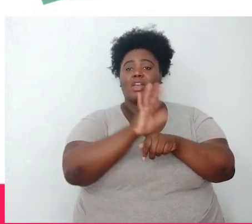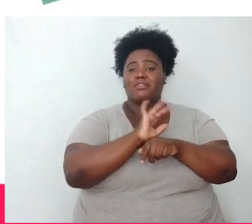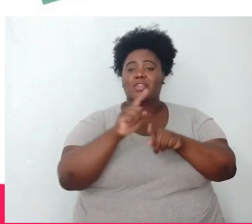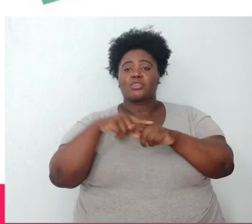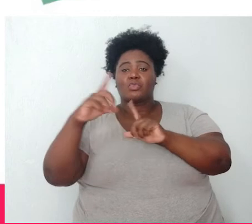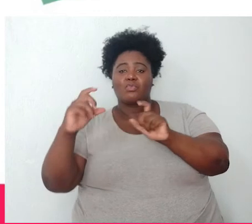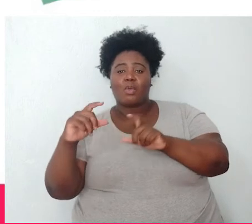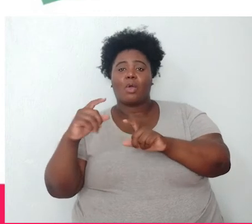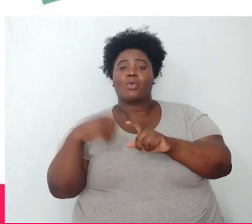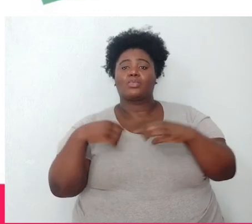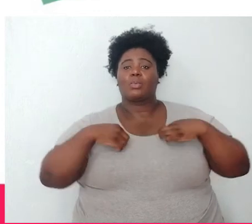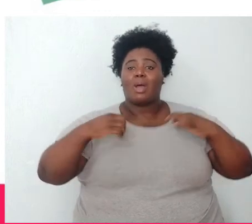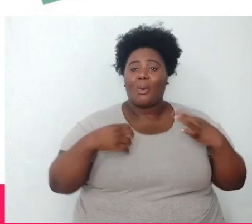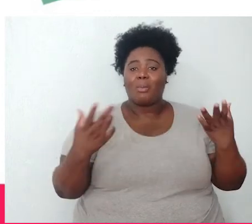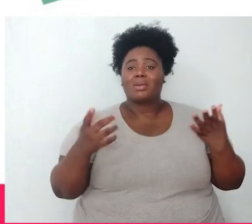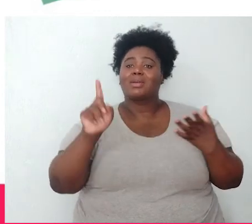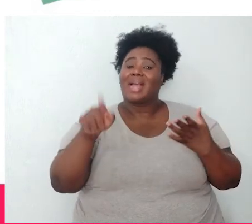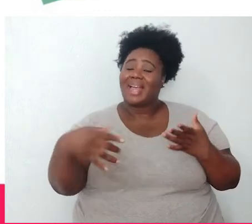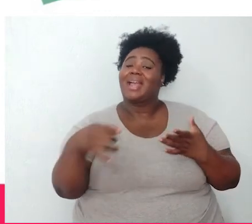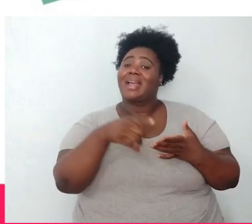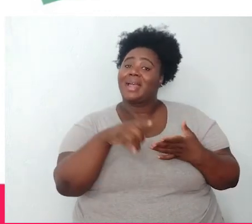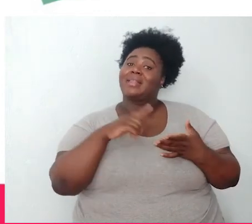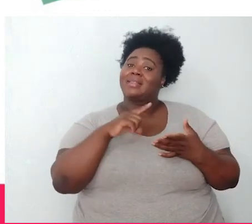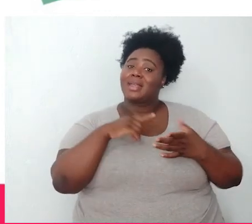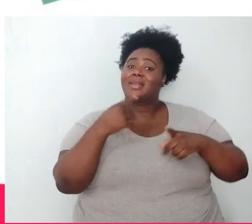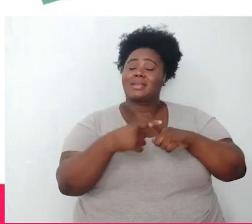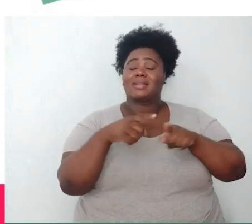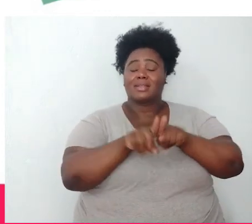explorar o vídeo, por explorar o figurino,